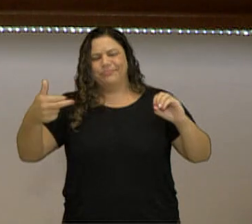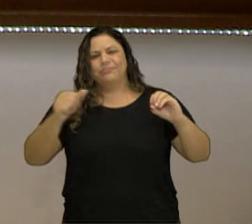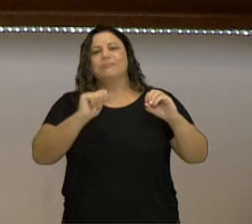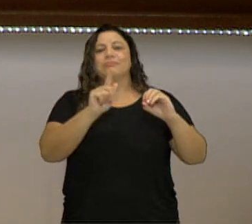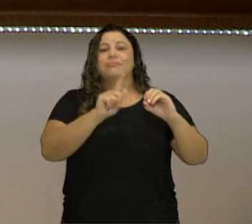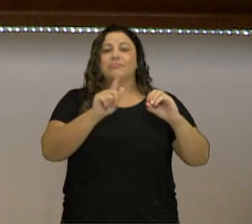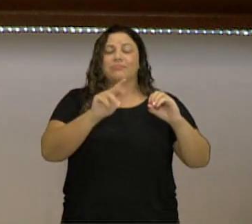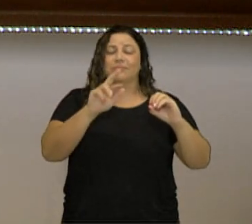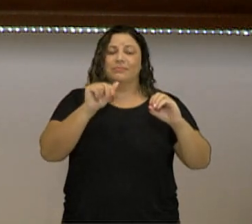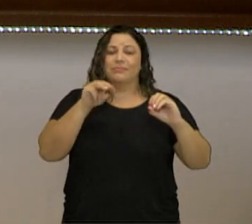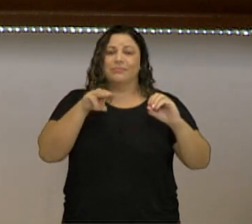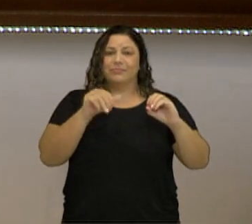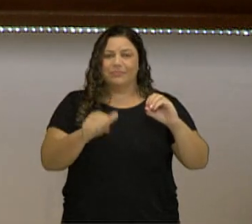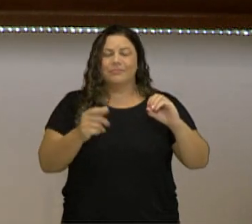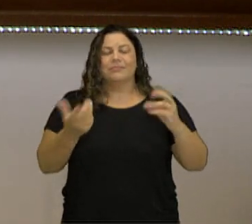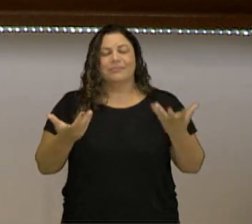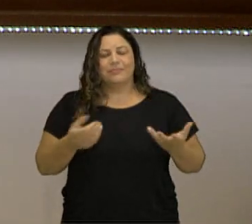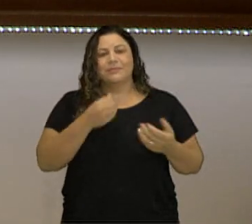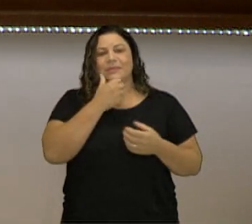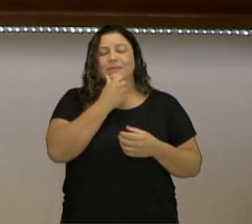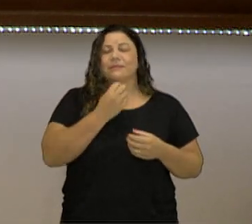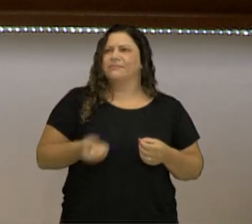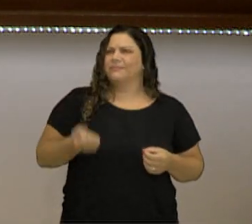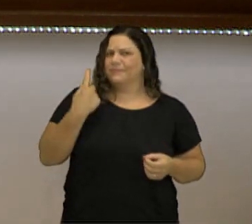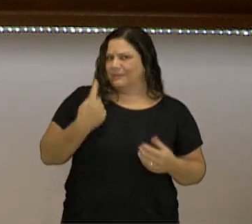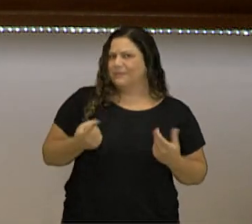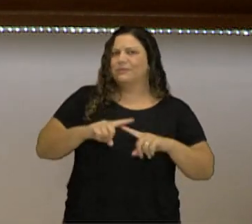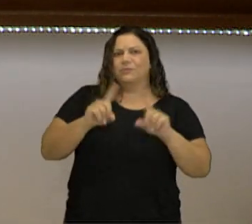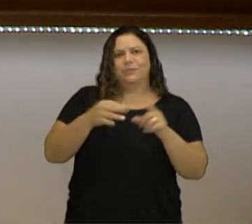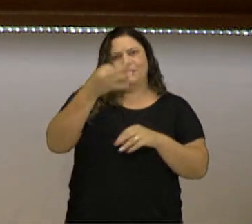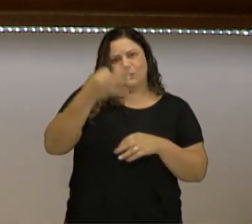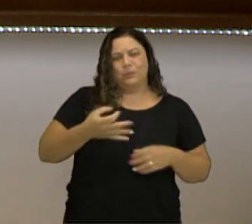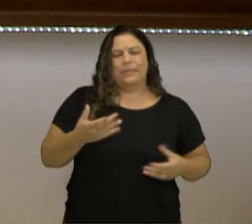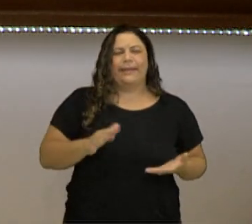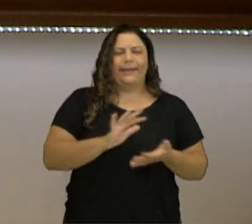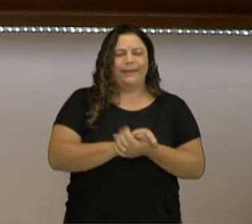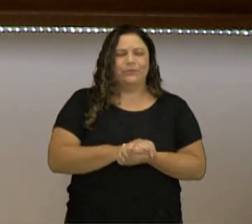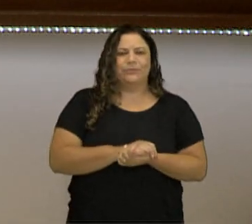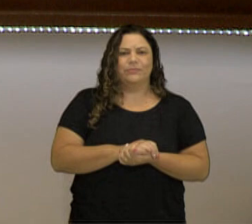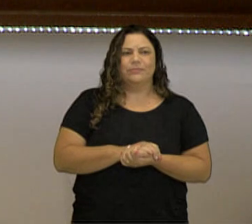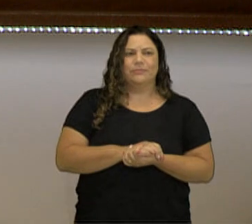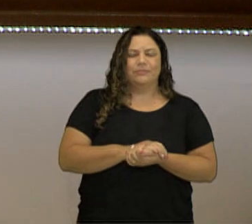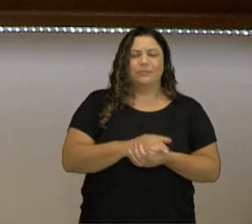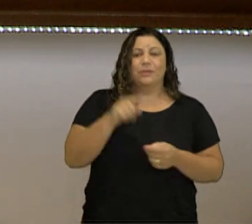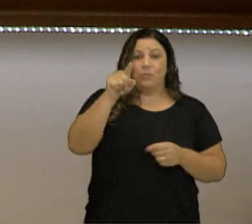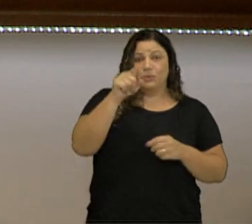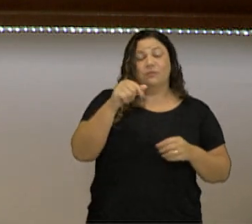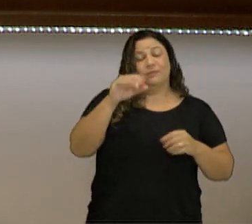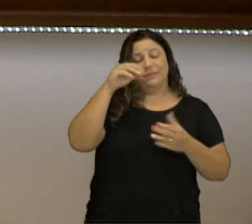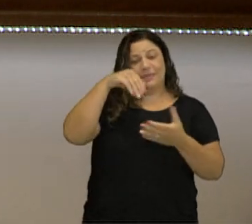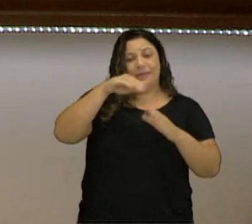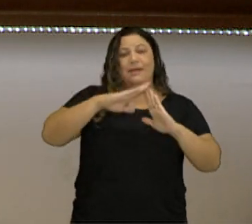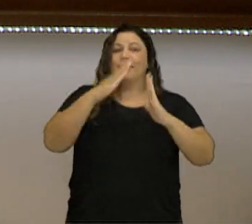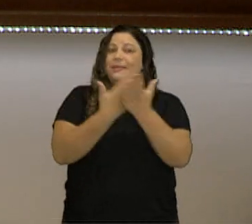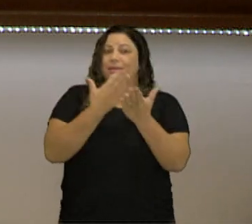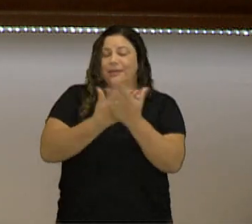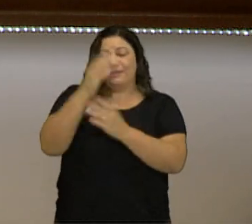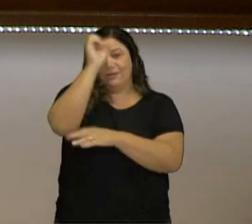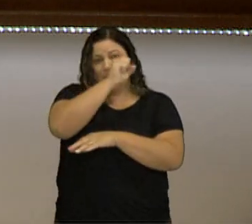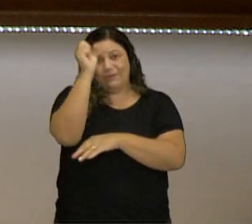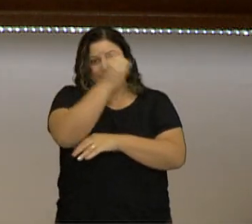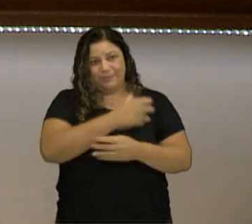gramas. Aí a pessoa fica meio esquisito. Fica esquisito, mas é o correto, tá? Isso mostra que você está na escola, que você está aprendendo.